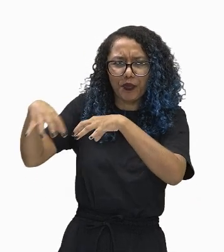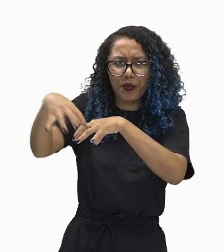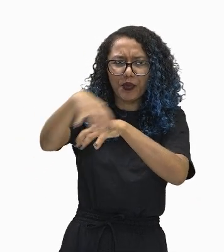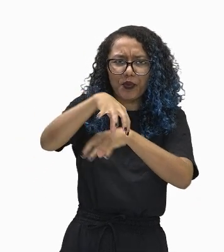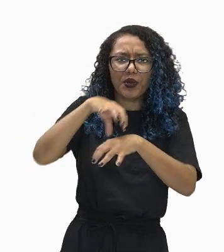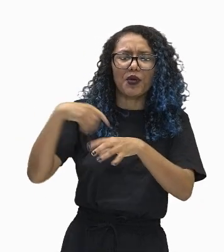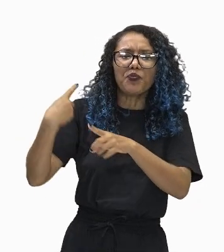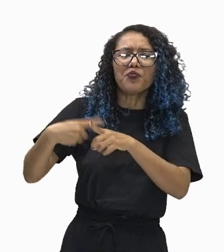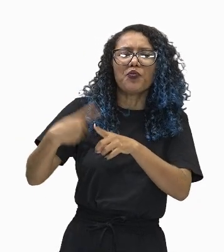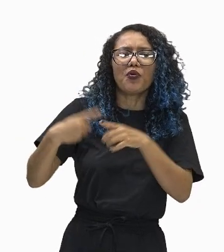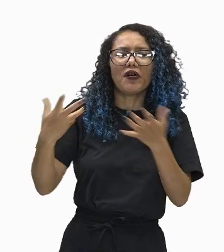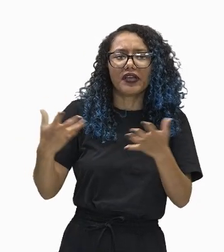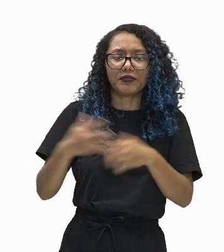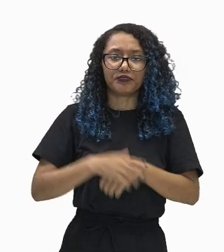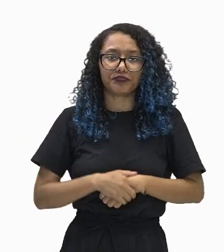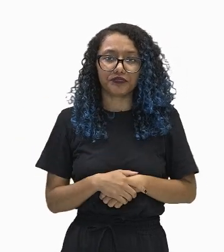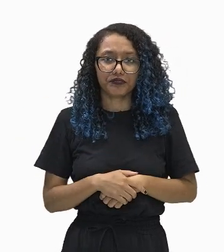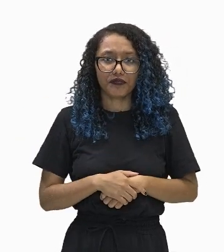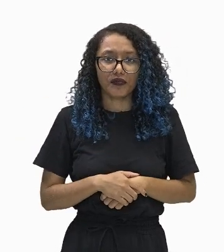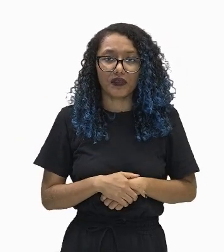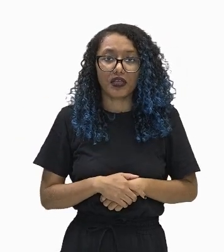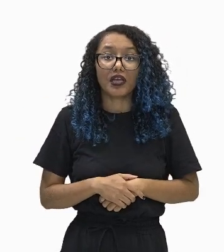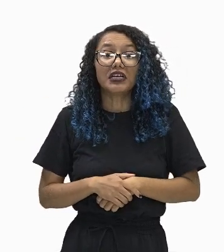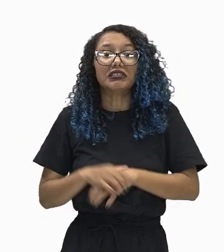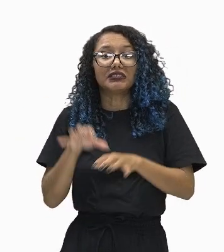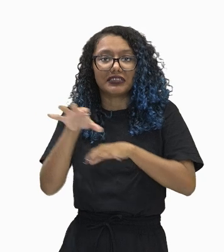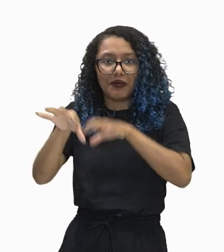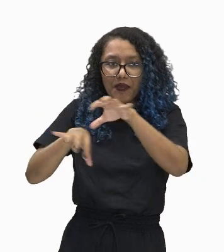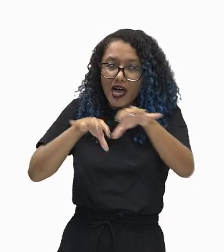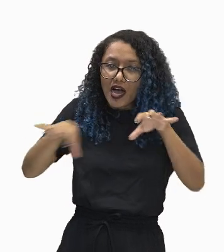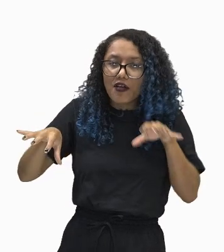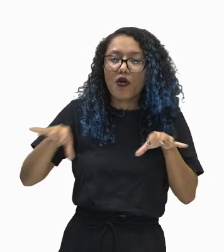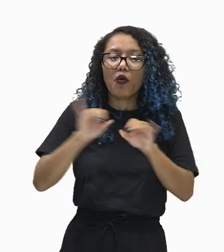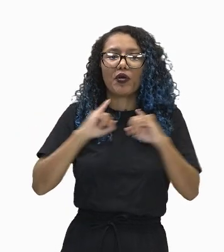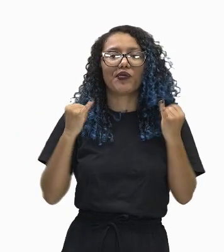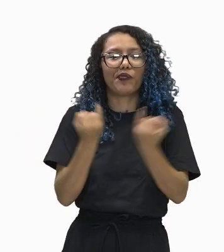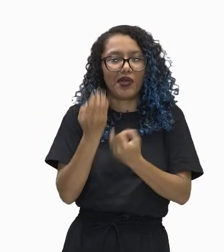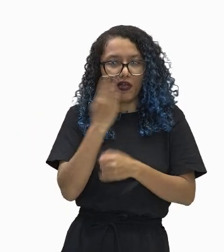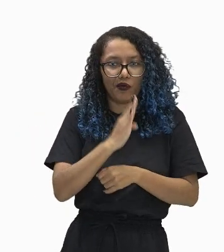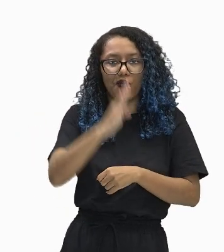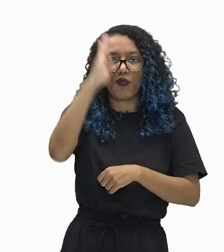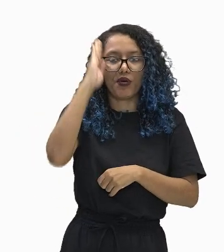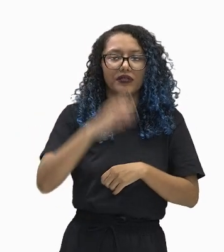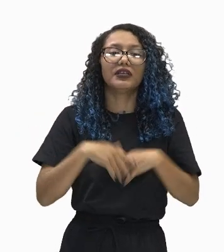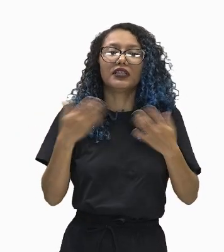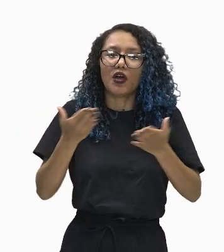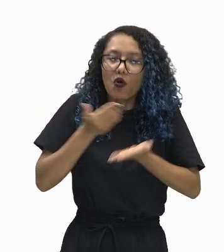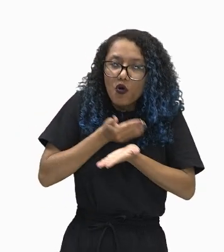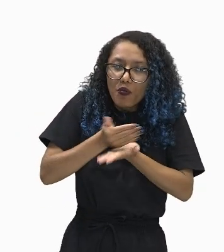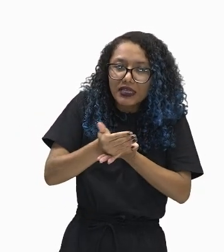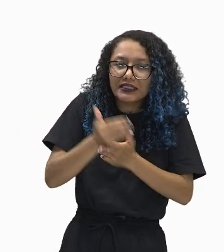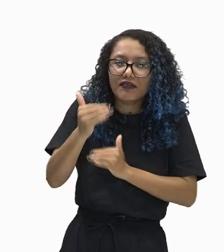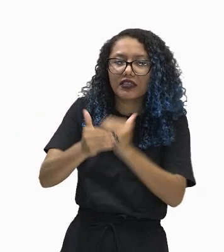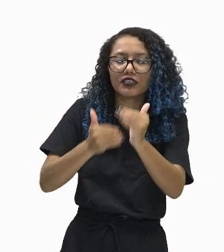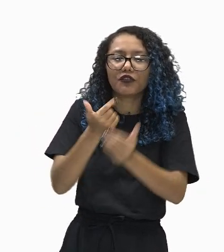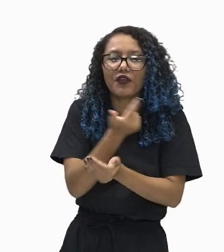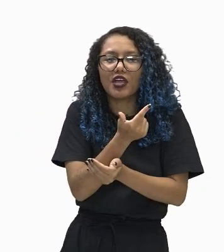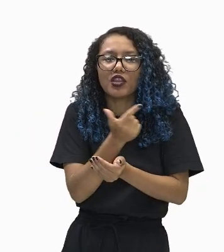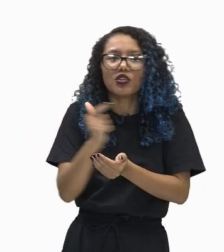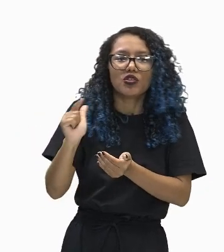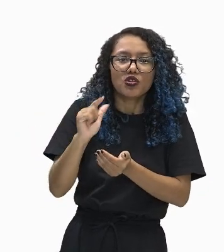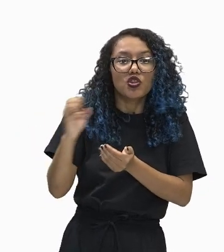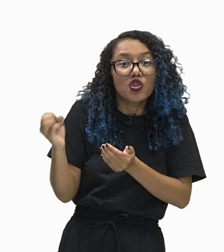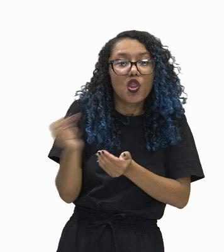política do antigo Império Romano. Nascia o feudalismo, uma nova forma de organização política, econômica e social. Quando a